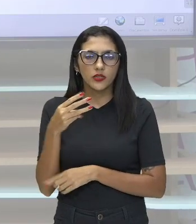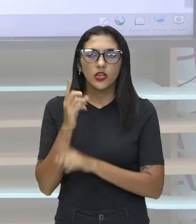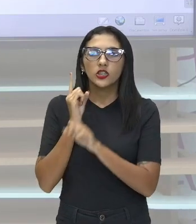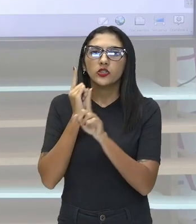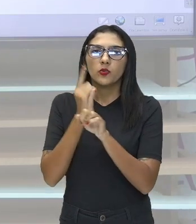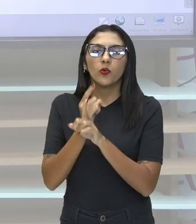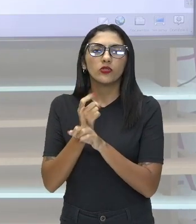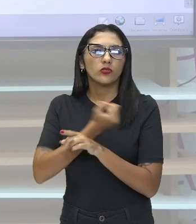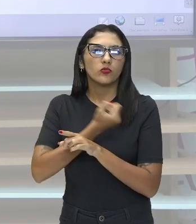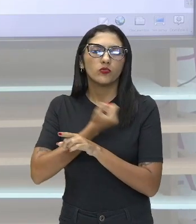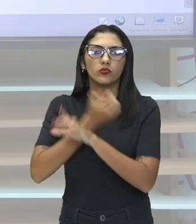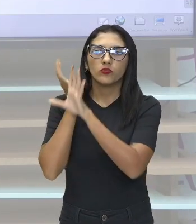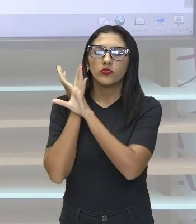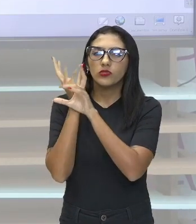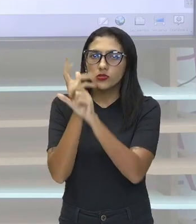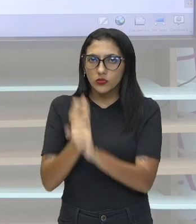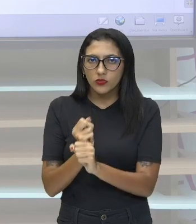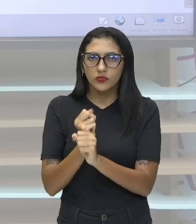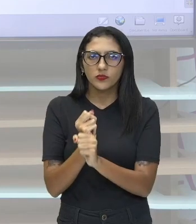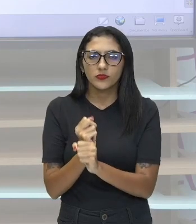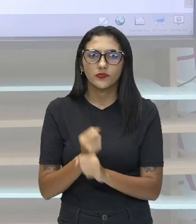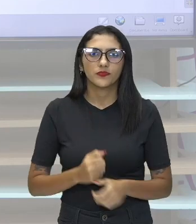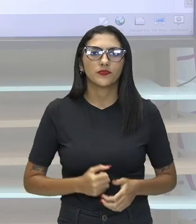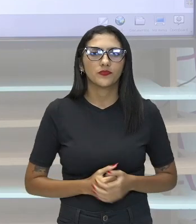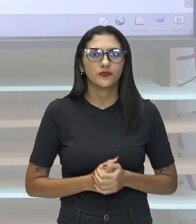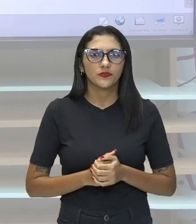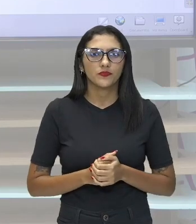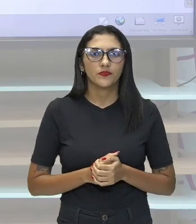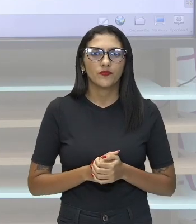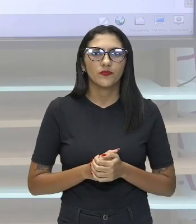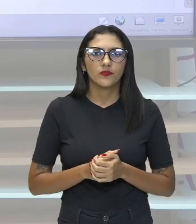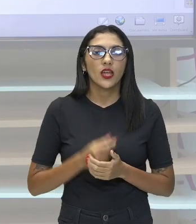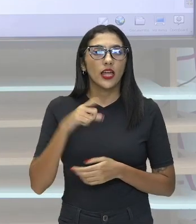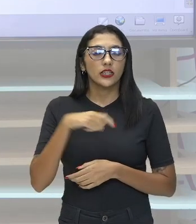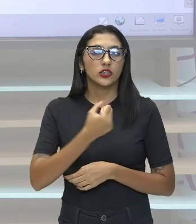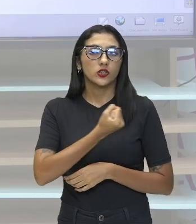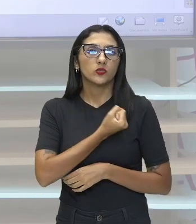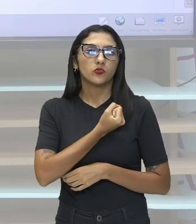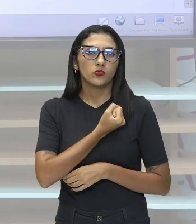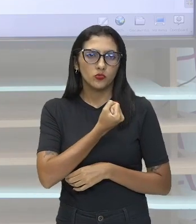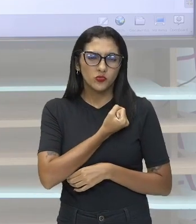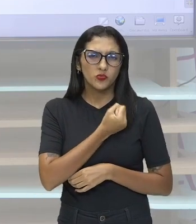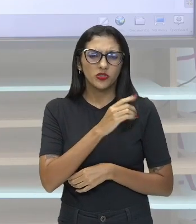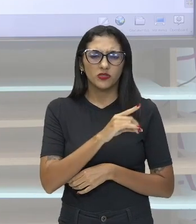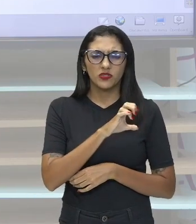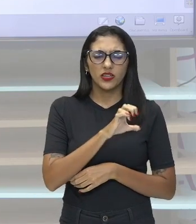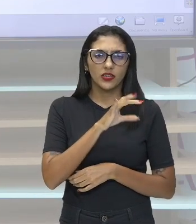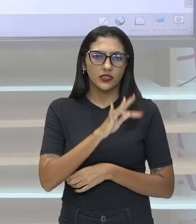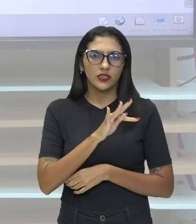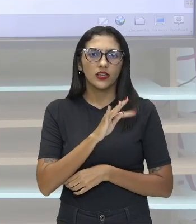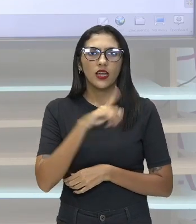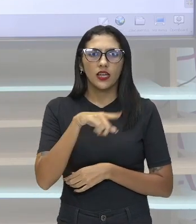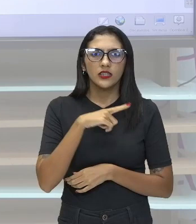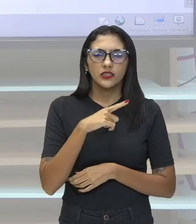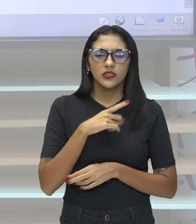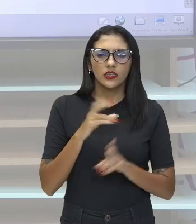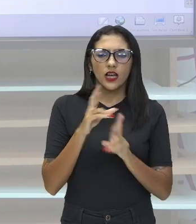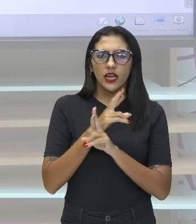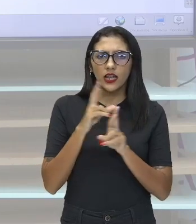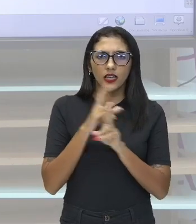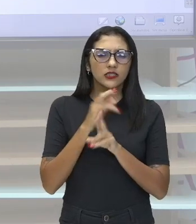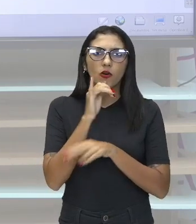tá bom? Então, esse determinante, esse valor, ele representa, na verdade, a associação de todos